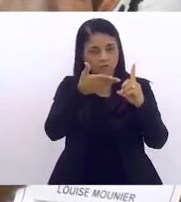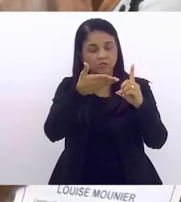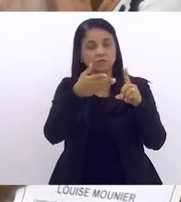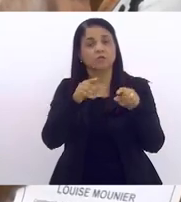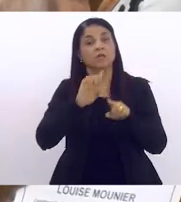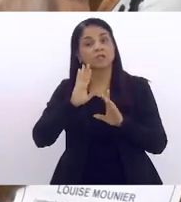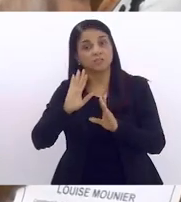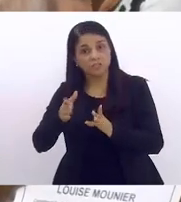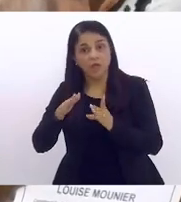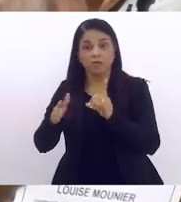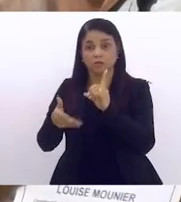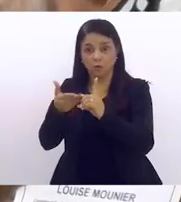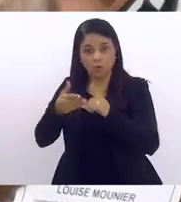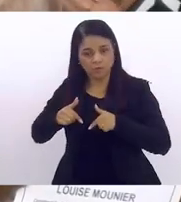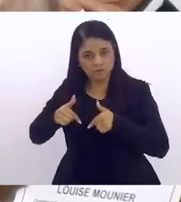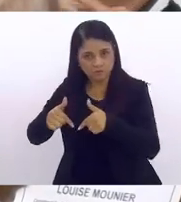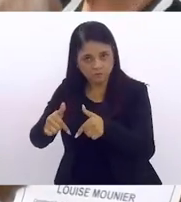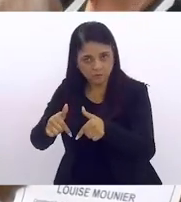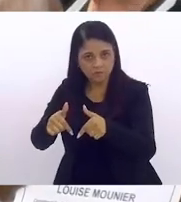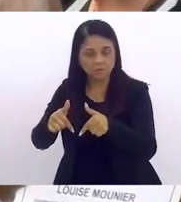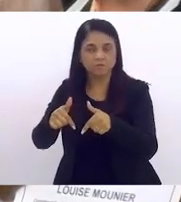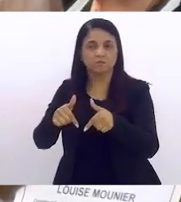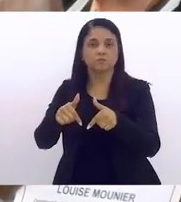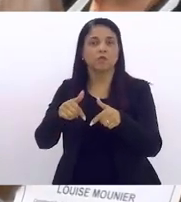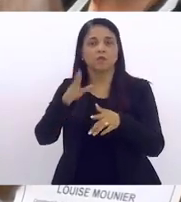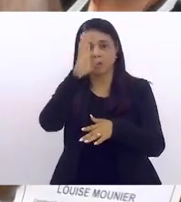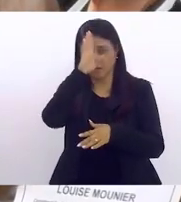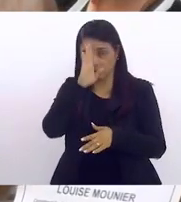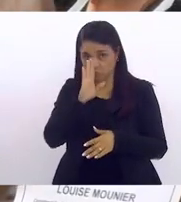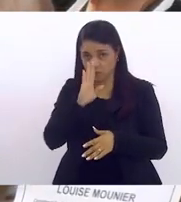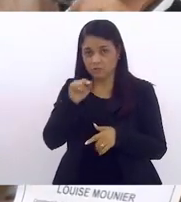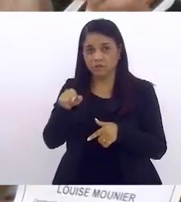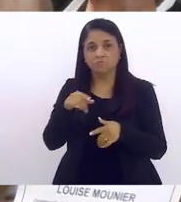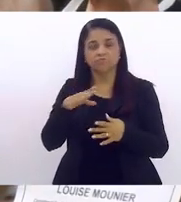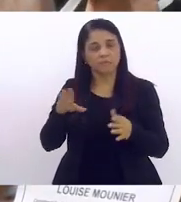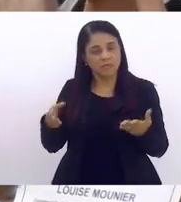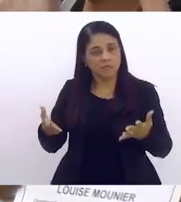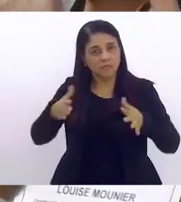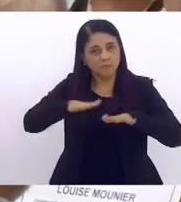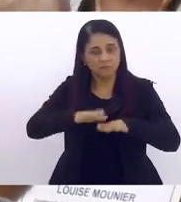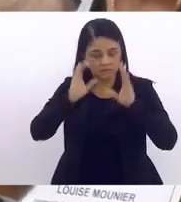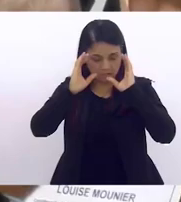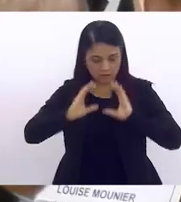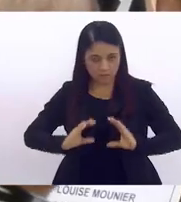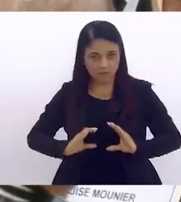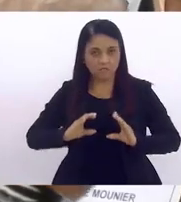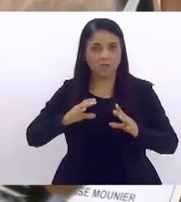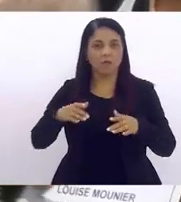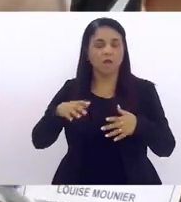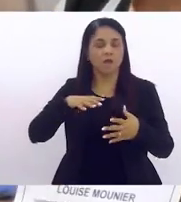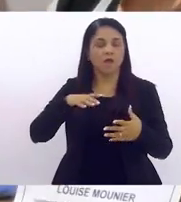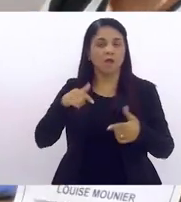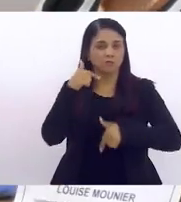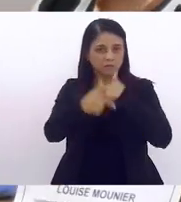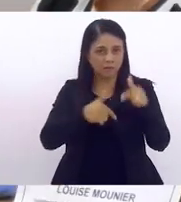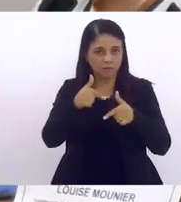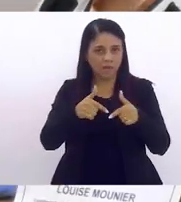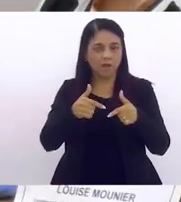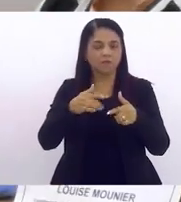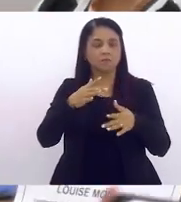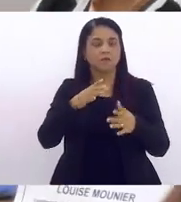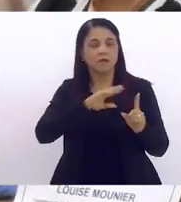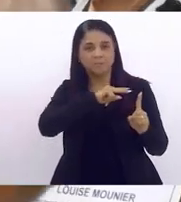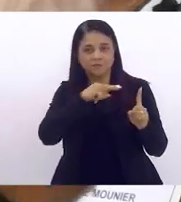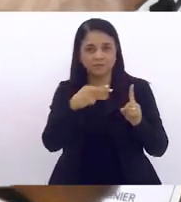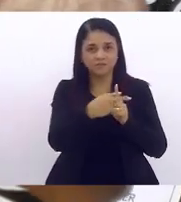doulas que já estão em exercício de forma gratuita, integrando cidadania, mundo do trabalho e a perspectiva de saúde integral do